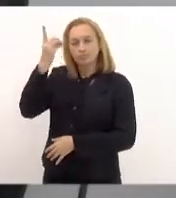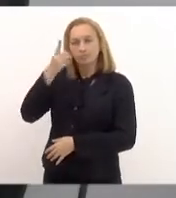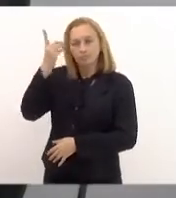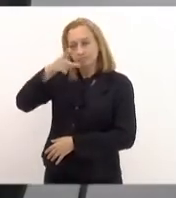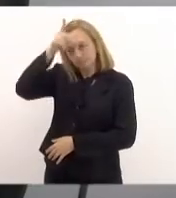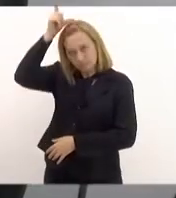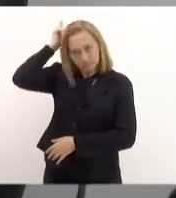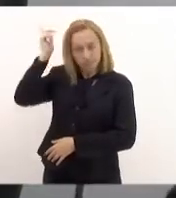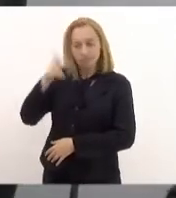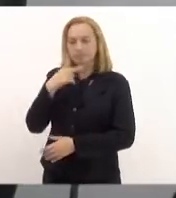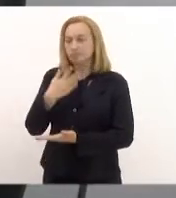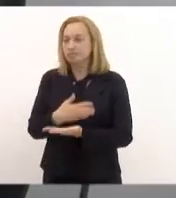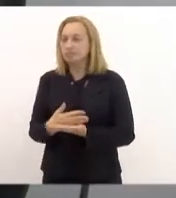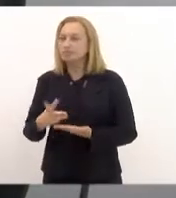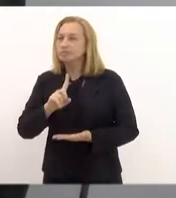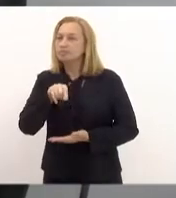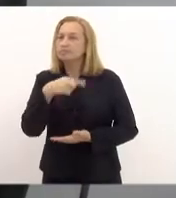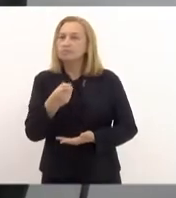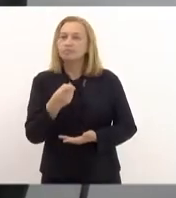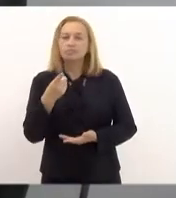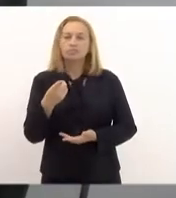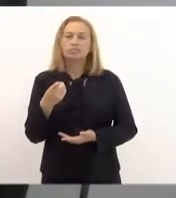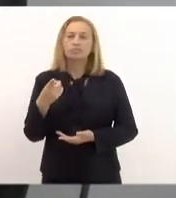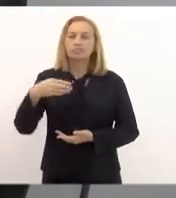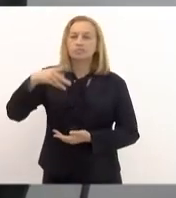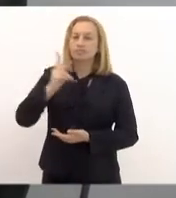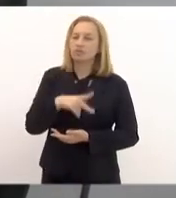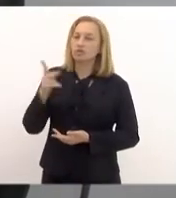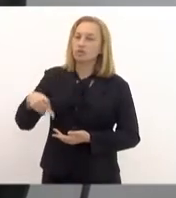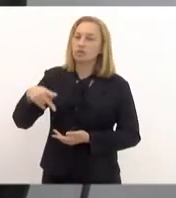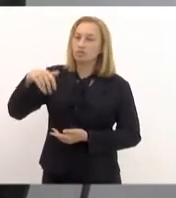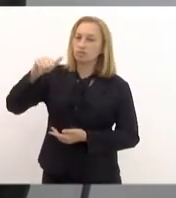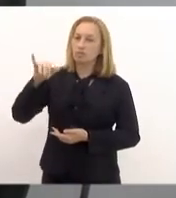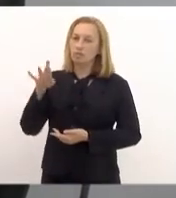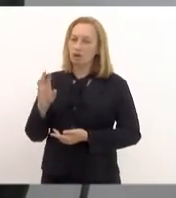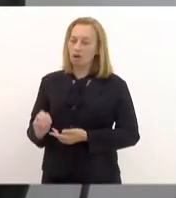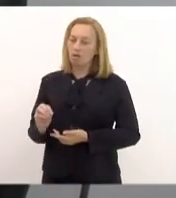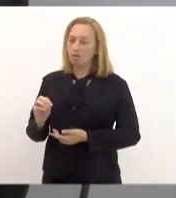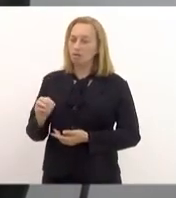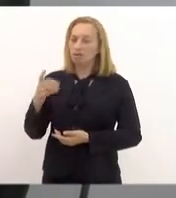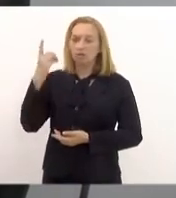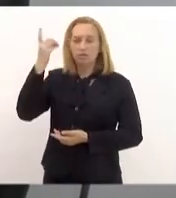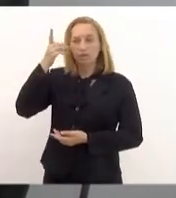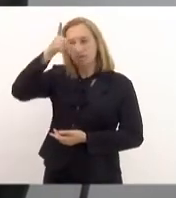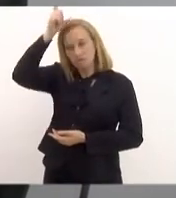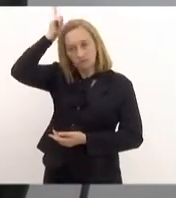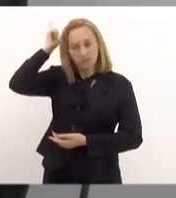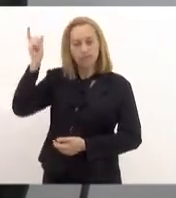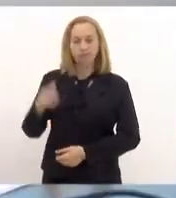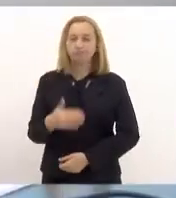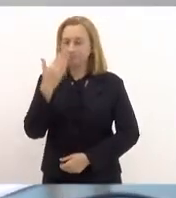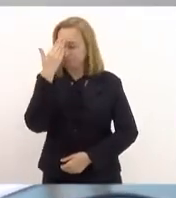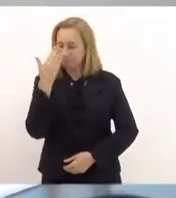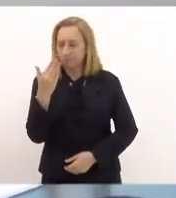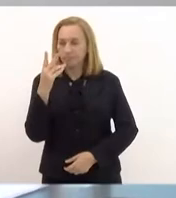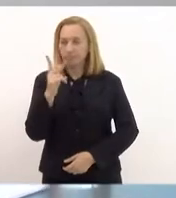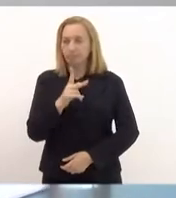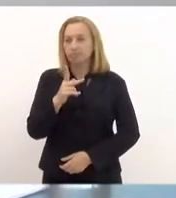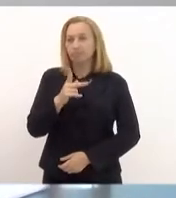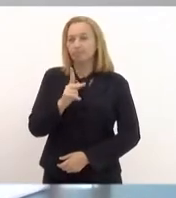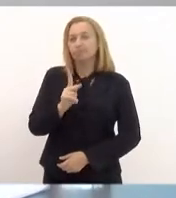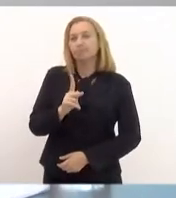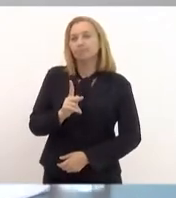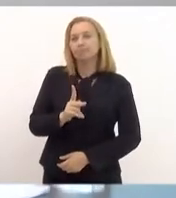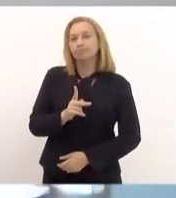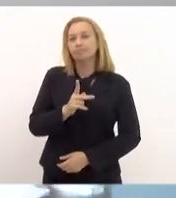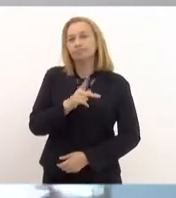manifestação inicial e, na sequência, vamos ouvir a exposição do professor Mauro Osório. Luiz Paulo tem a palavra. Obrigado, presidente, deputado